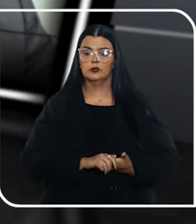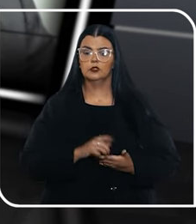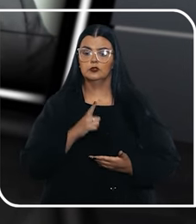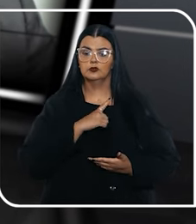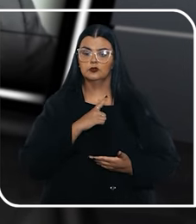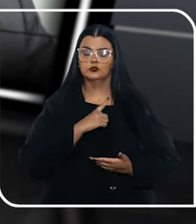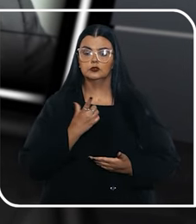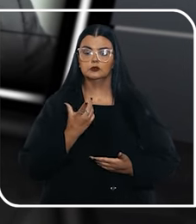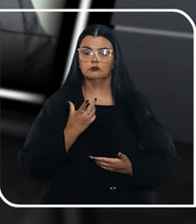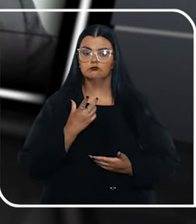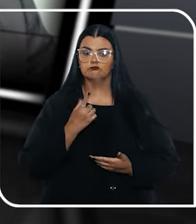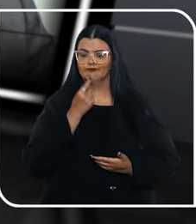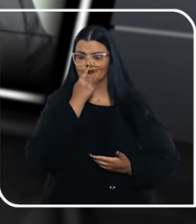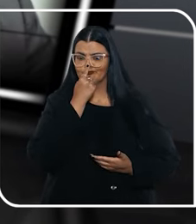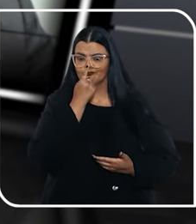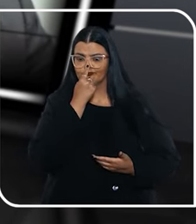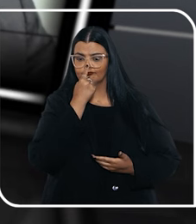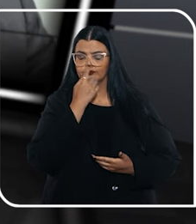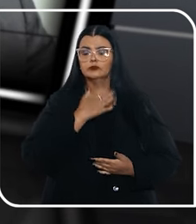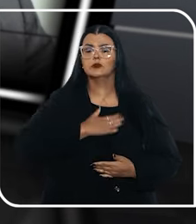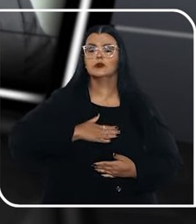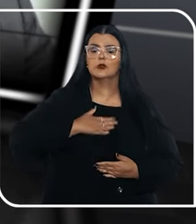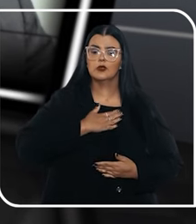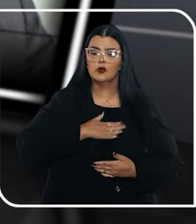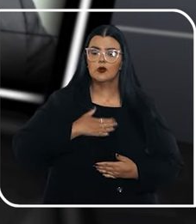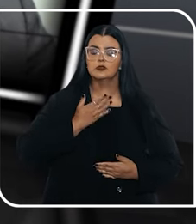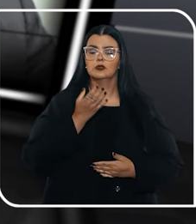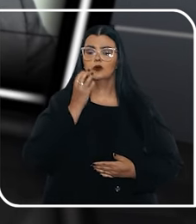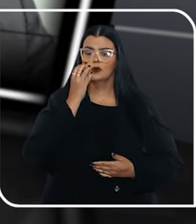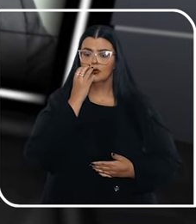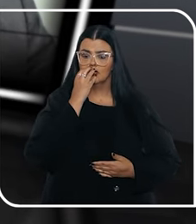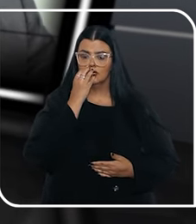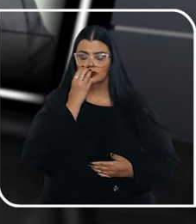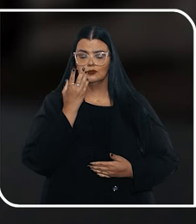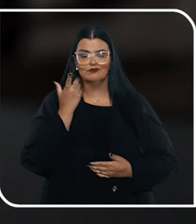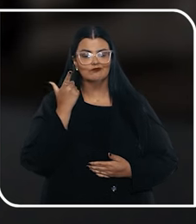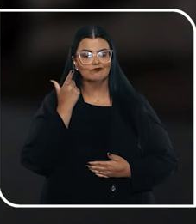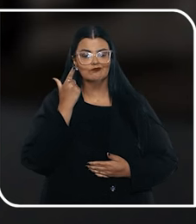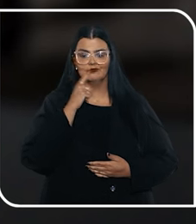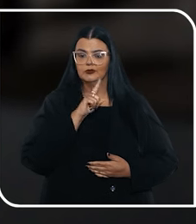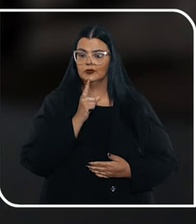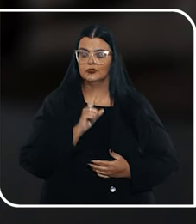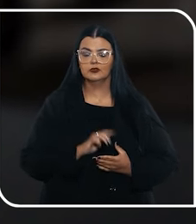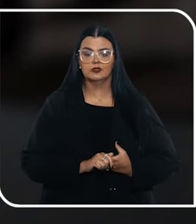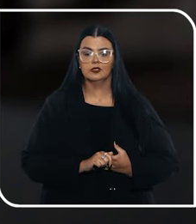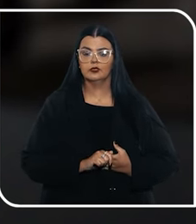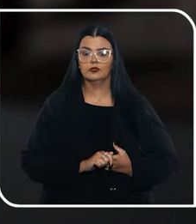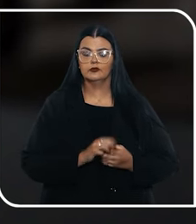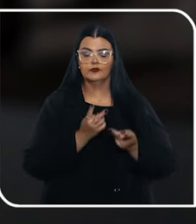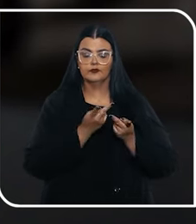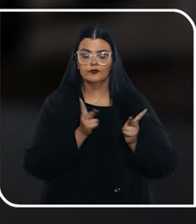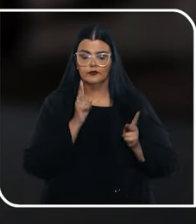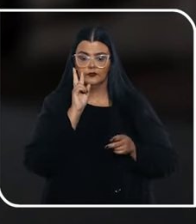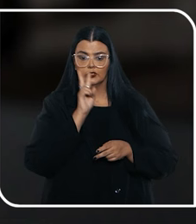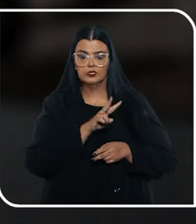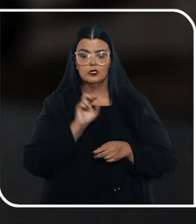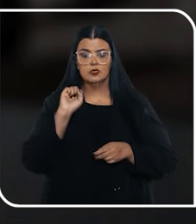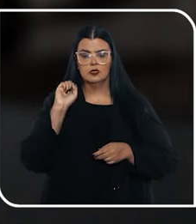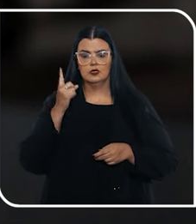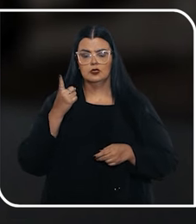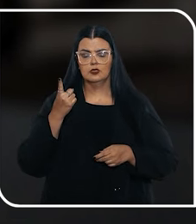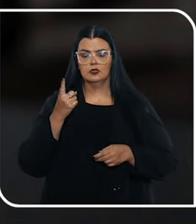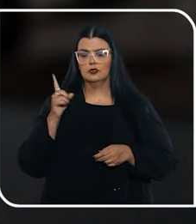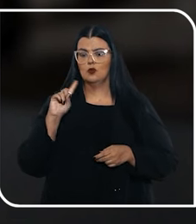tinha muita afeição ao animal de estimação e ele não estava conseguindo ver porque